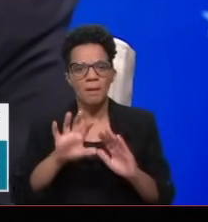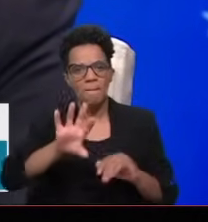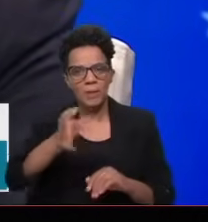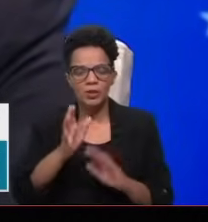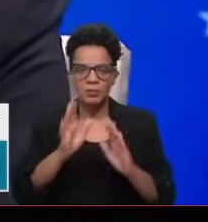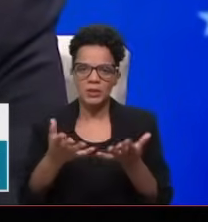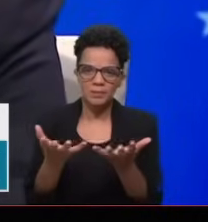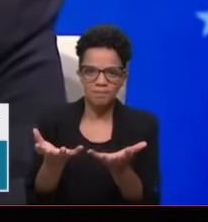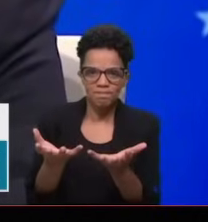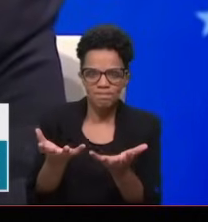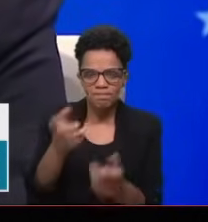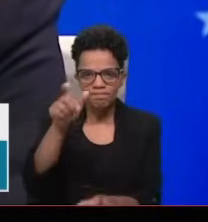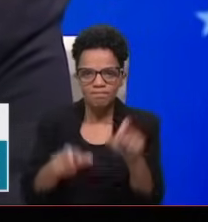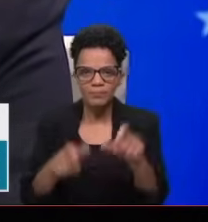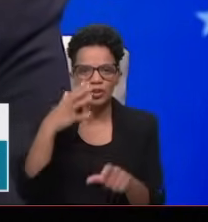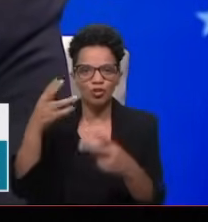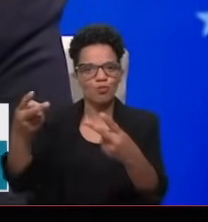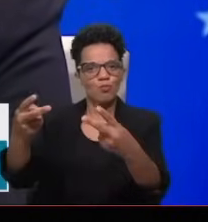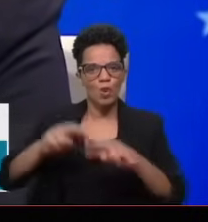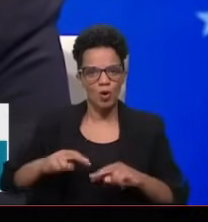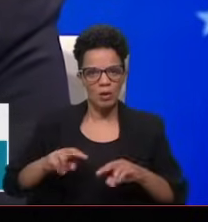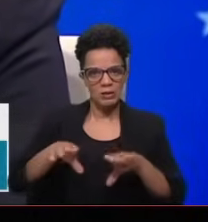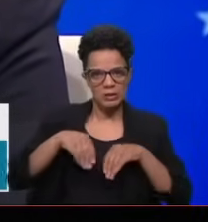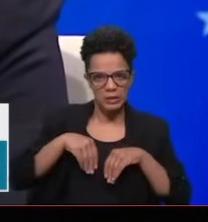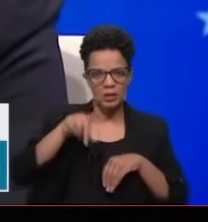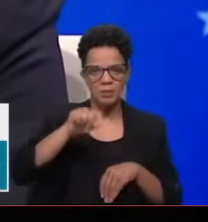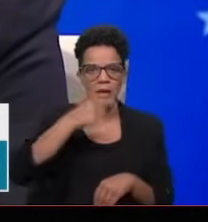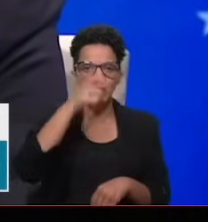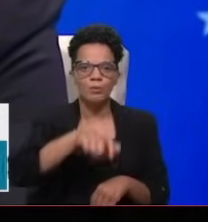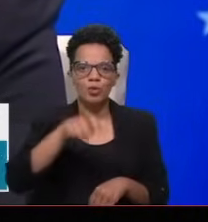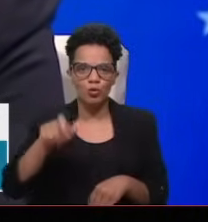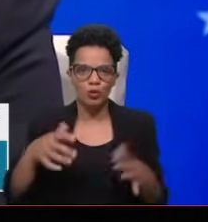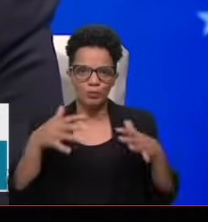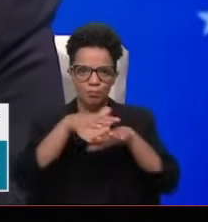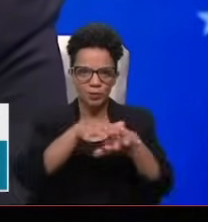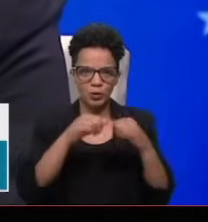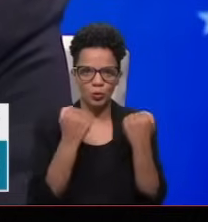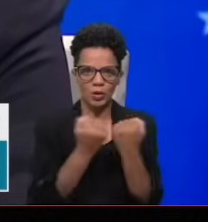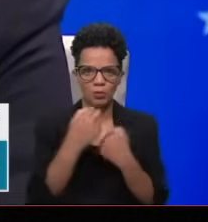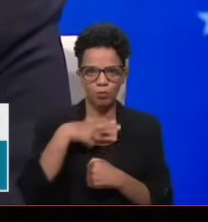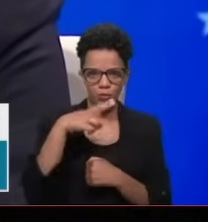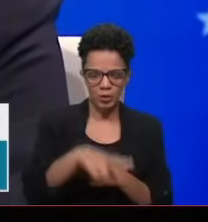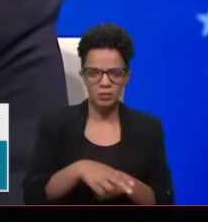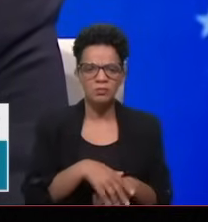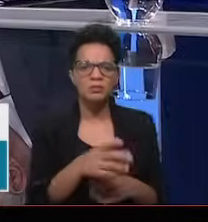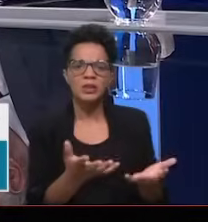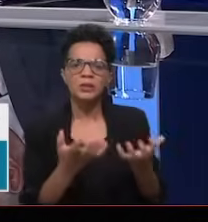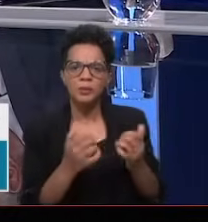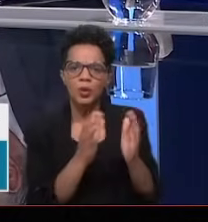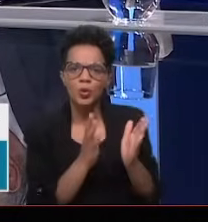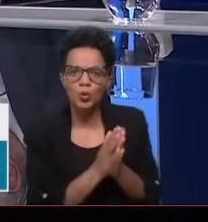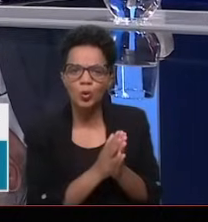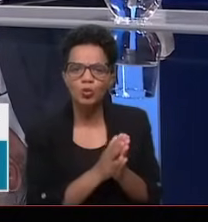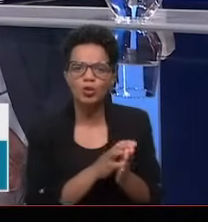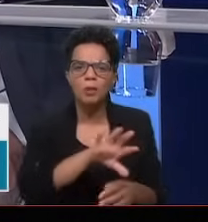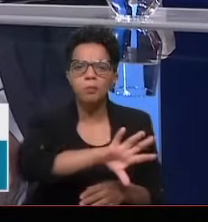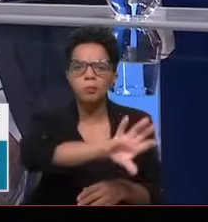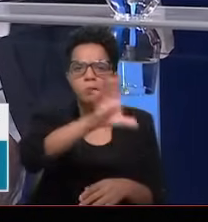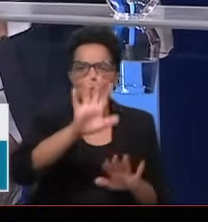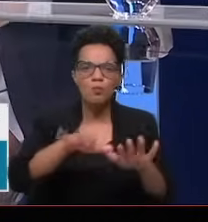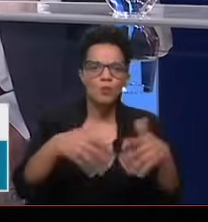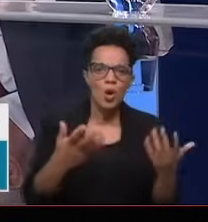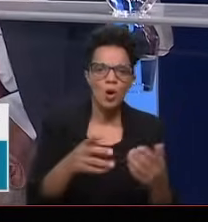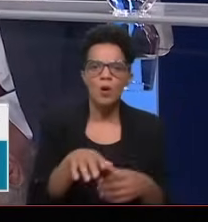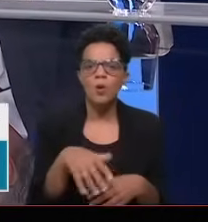receber e migrantes e de receber pessoas que se integrem na sociedade Portuguesa e receber todos de todas as origens ou por